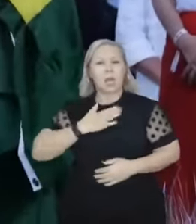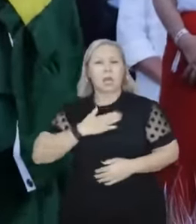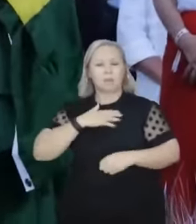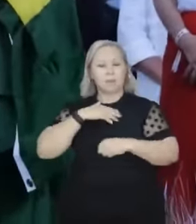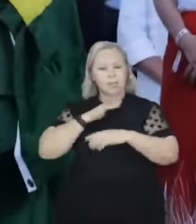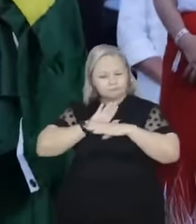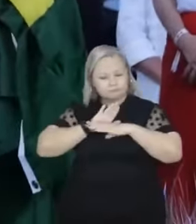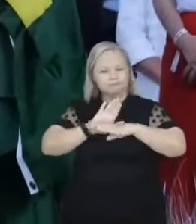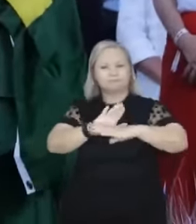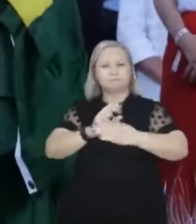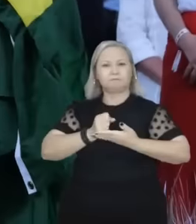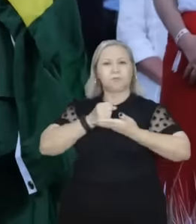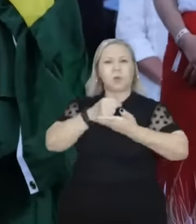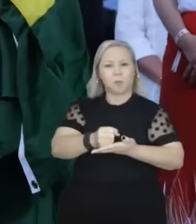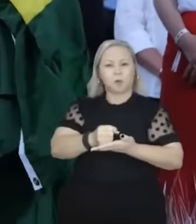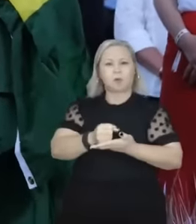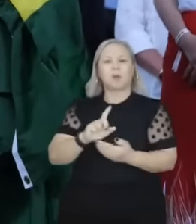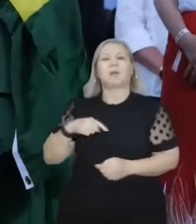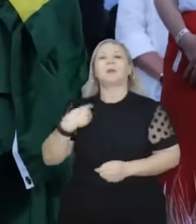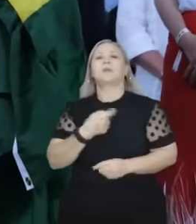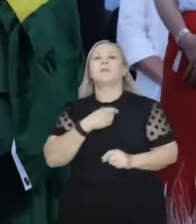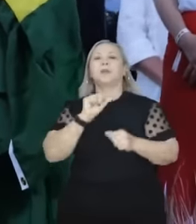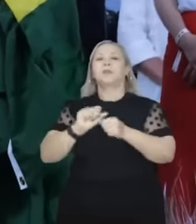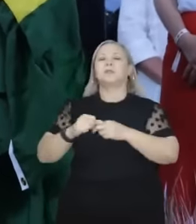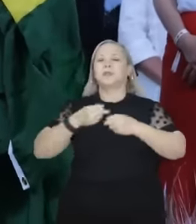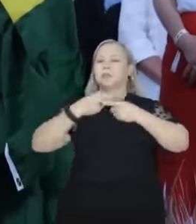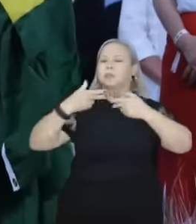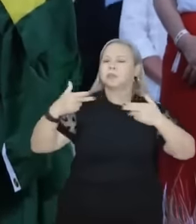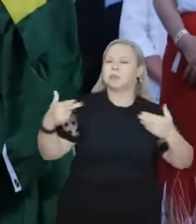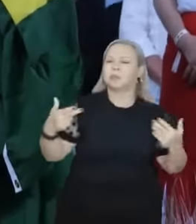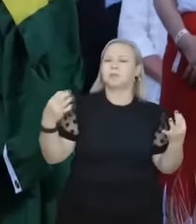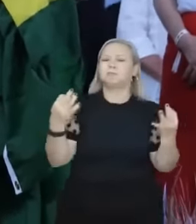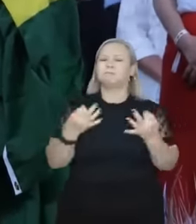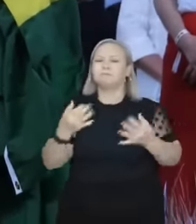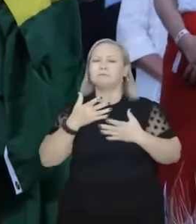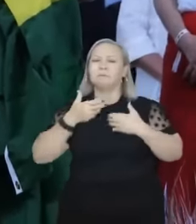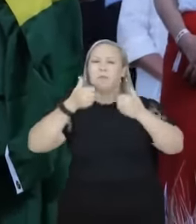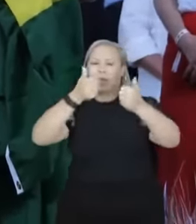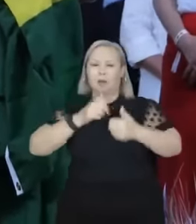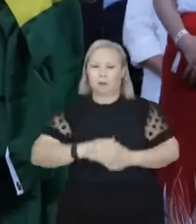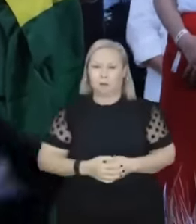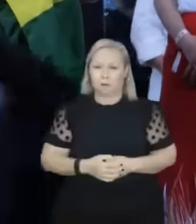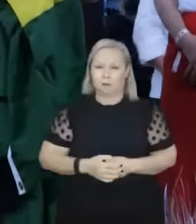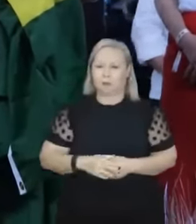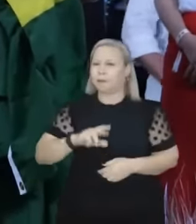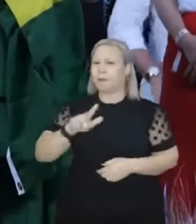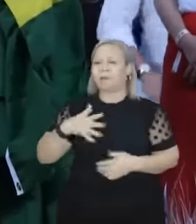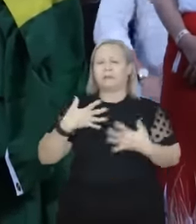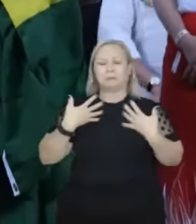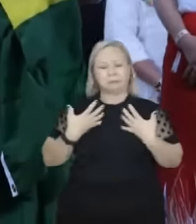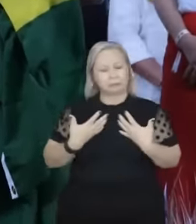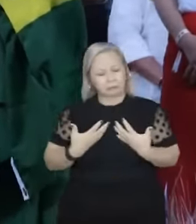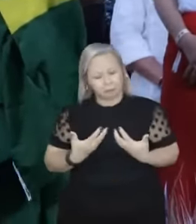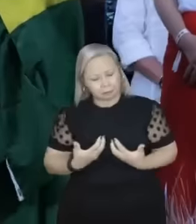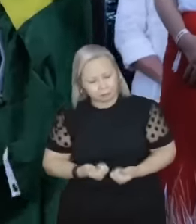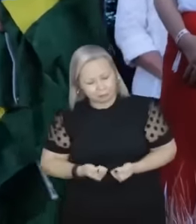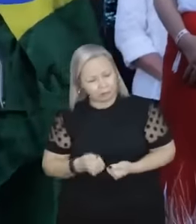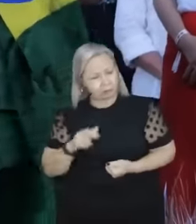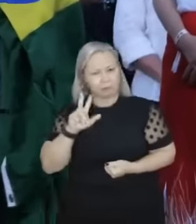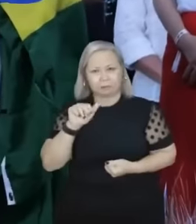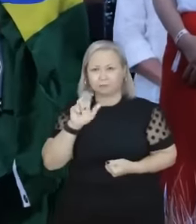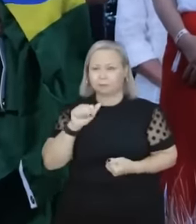as coisas muito mais eficazes e muito melhor. Não desanimem nunca. Pelo amor de Deus, você tem que acreditar